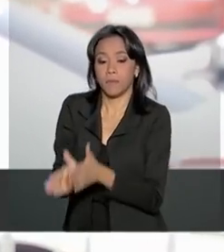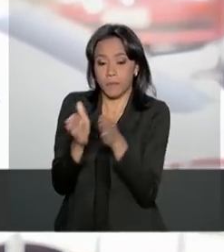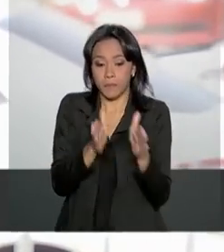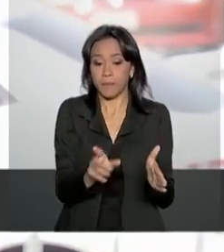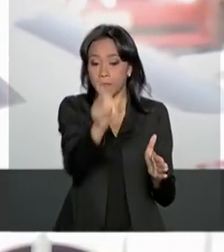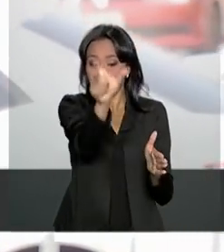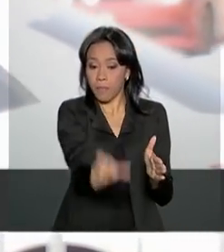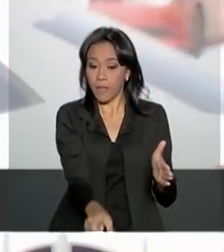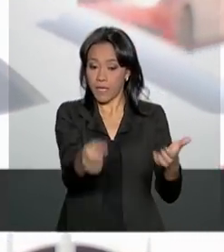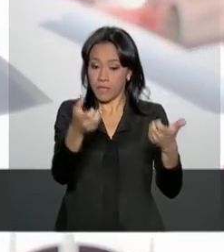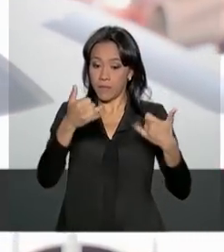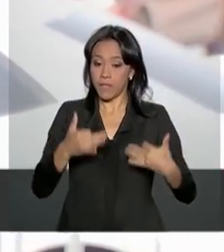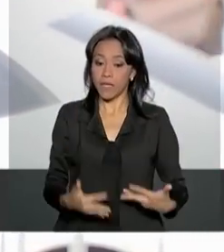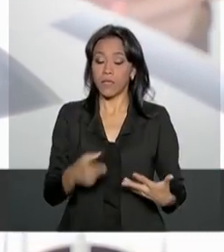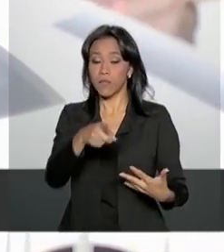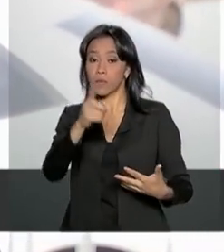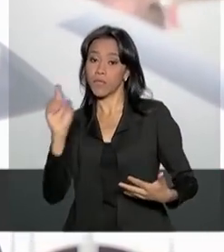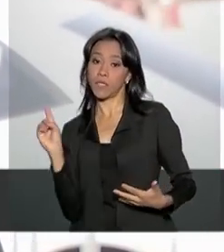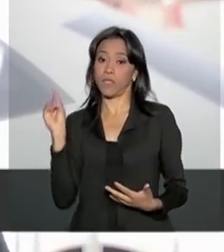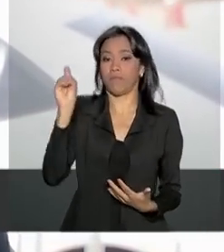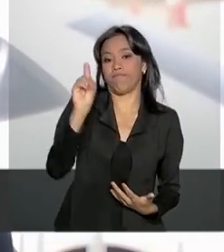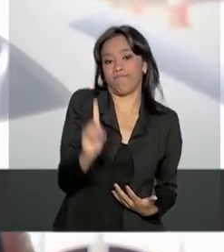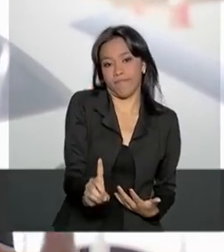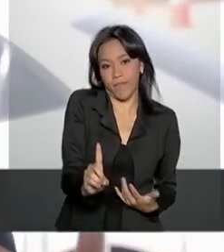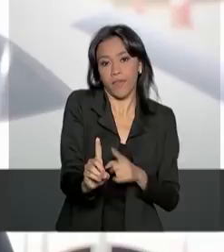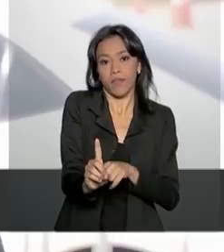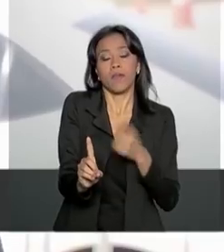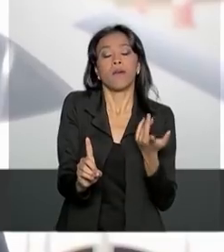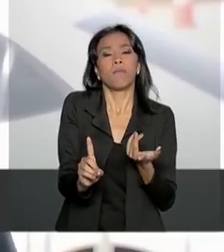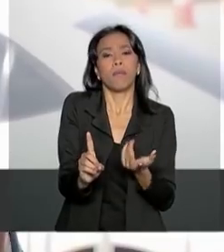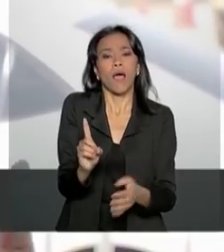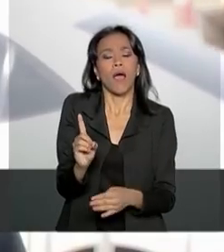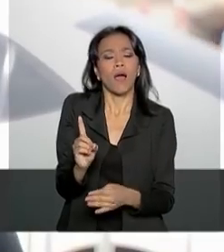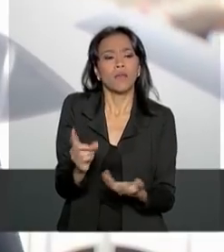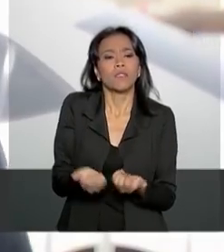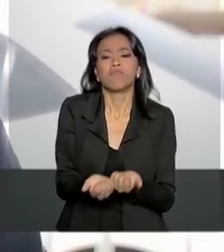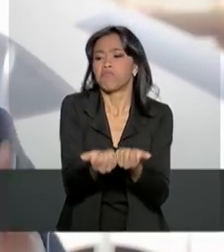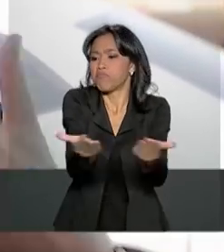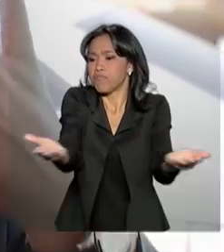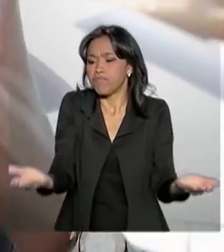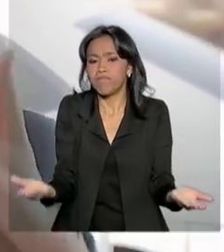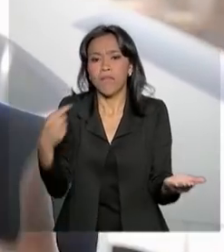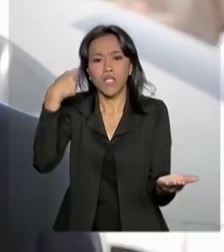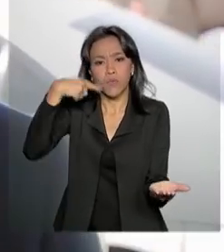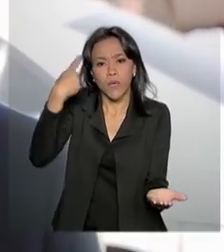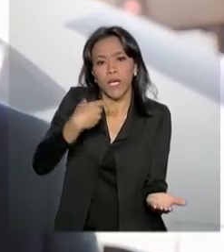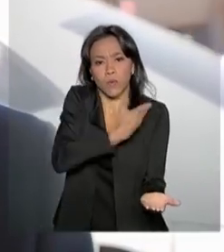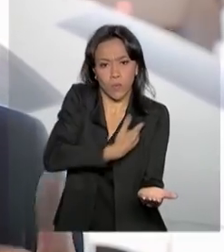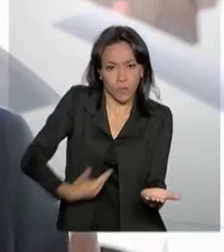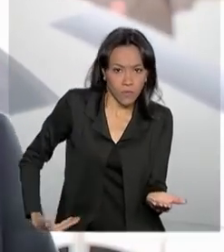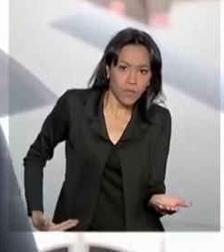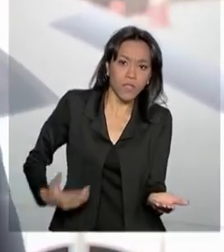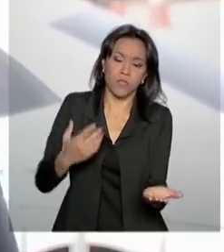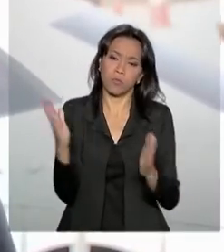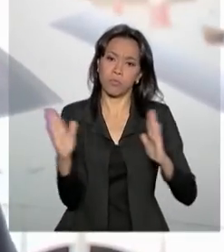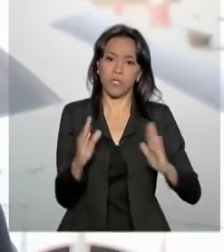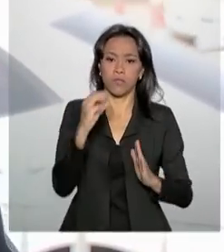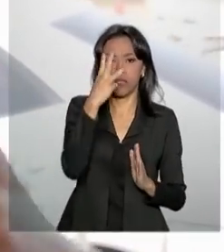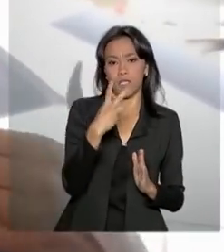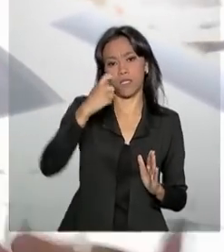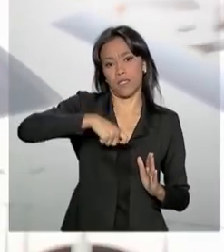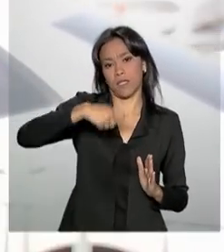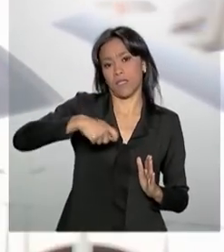trazer o compromisso com a população de Brumadinho de disponibilizar defensores públicos nos próximos 3 a 6 meses